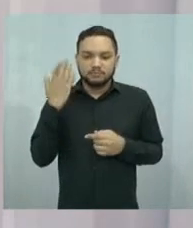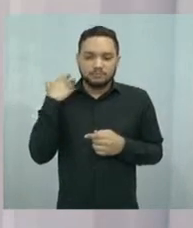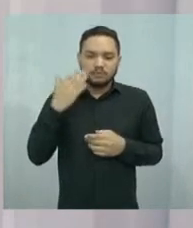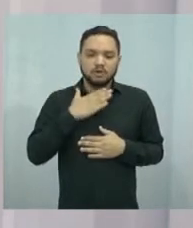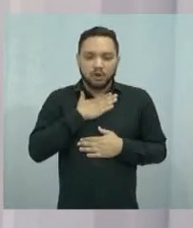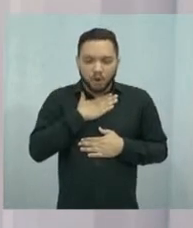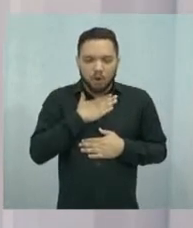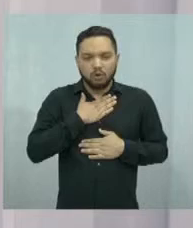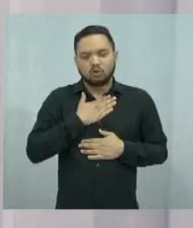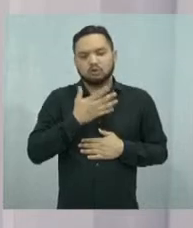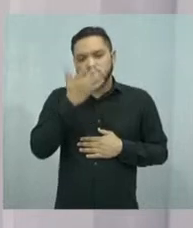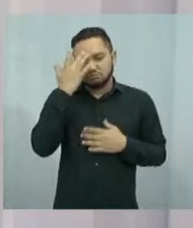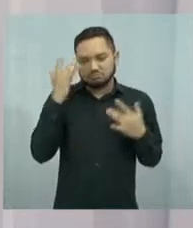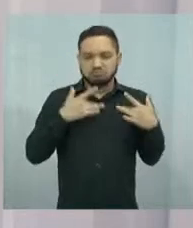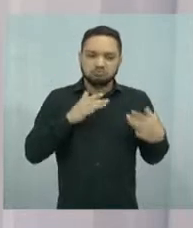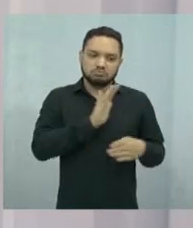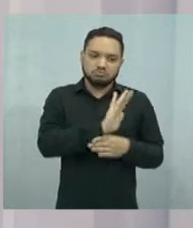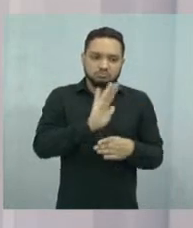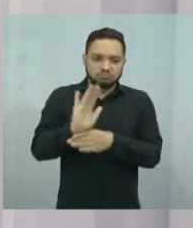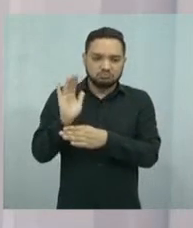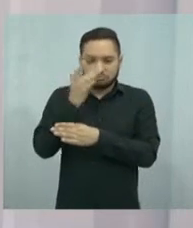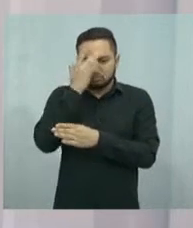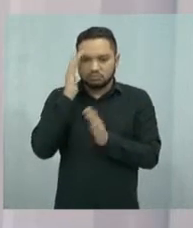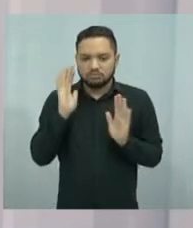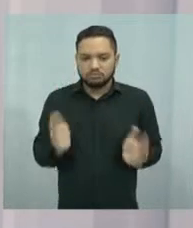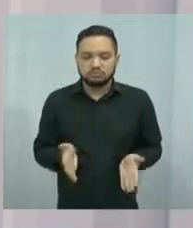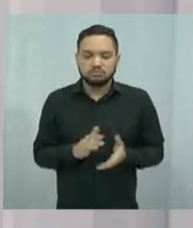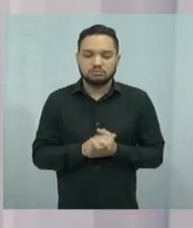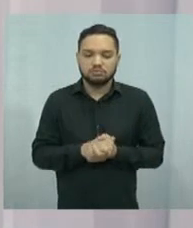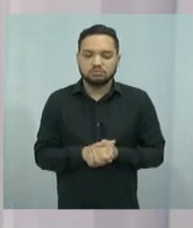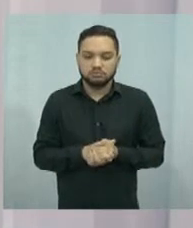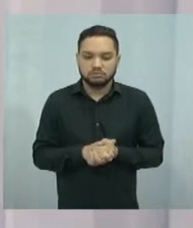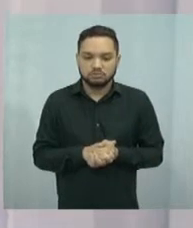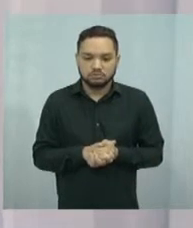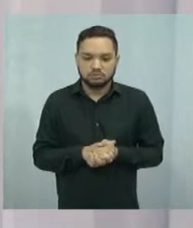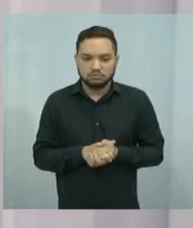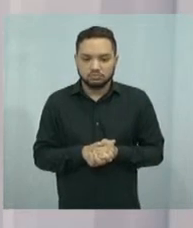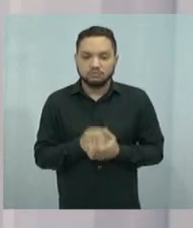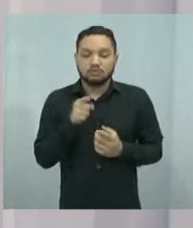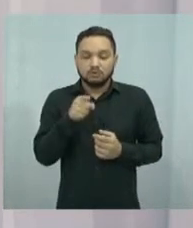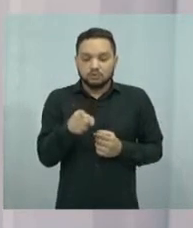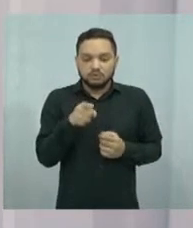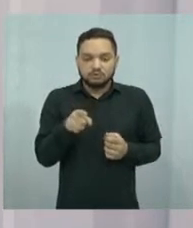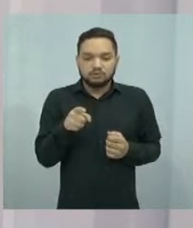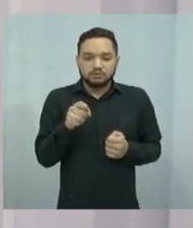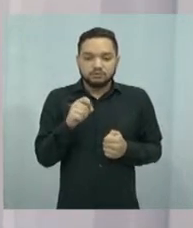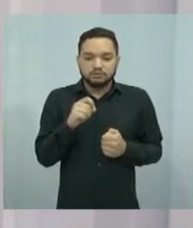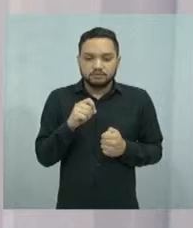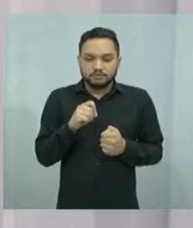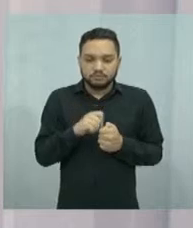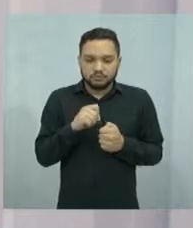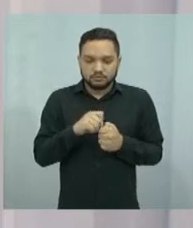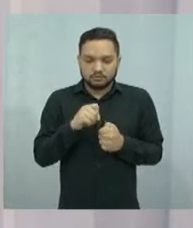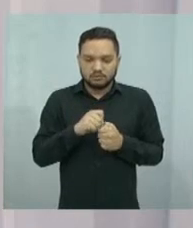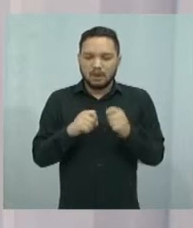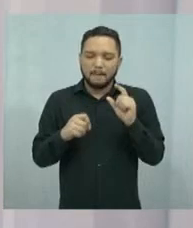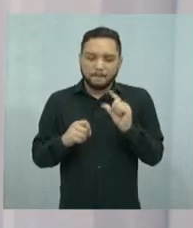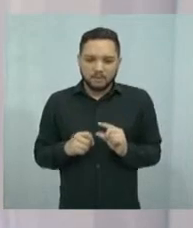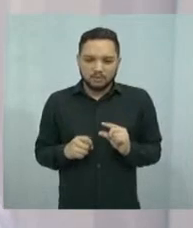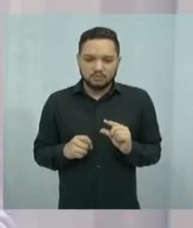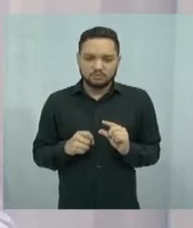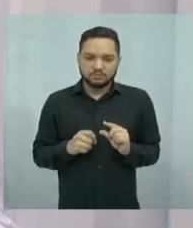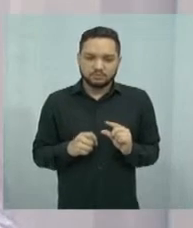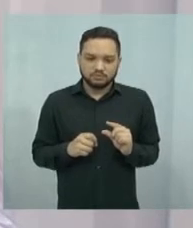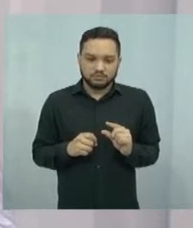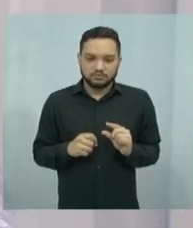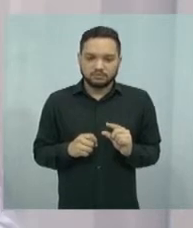fazer filantropia, já ajudava algumas pessoas em minha volta, mas acho que quando você faz isso em pequena escala, isso